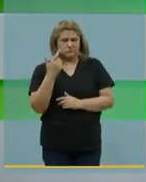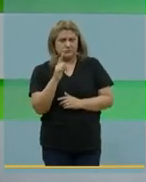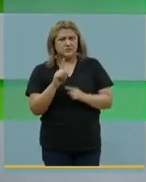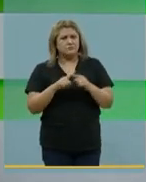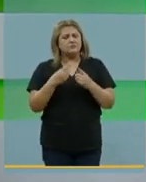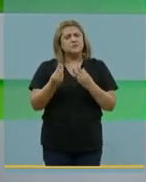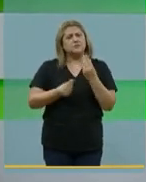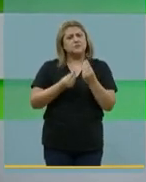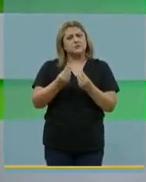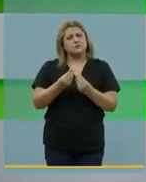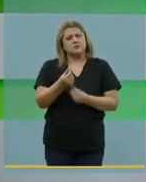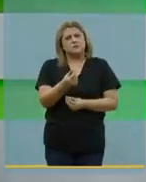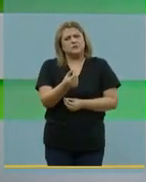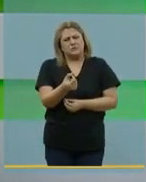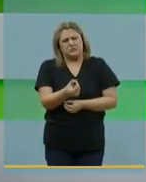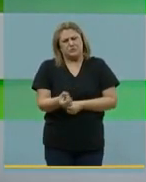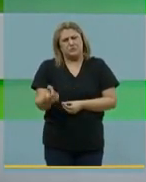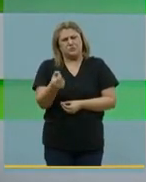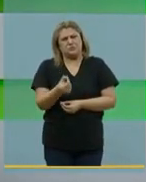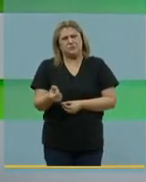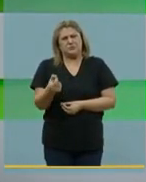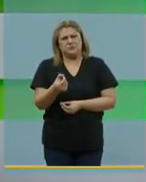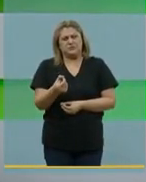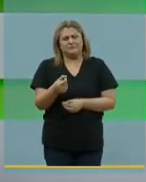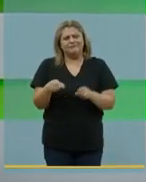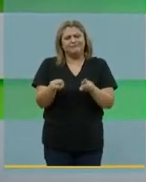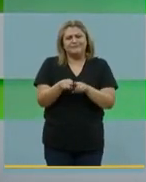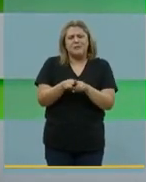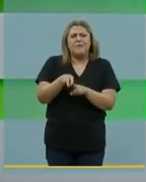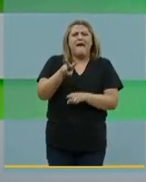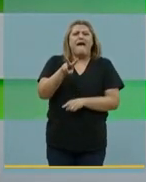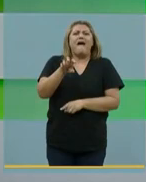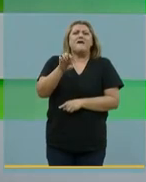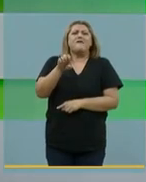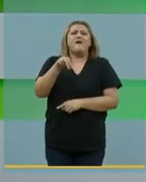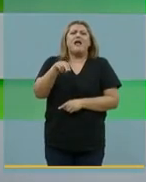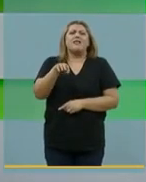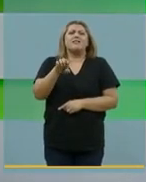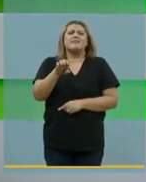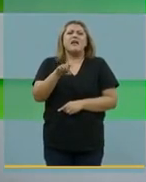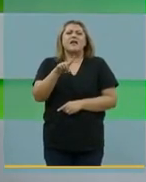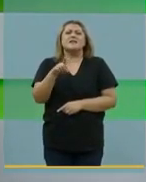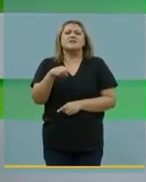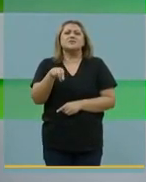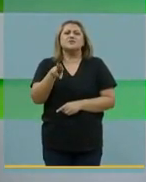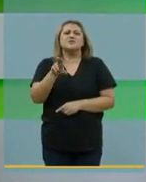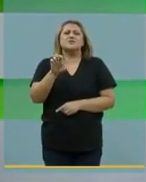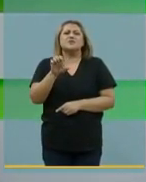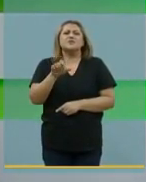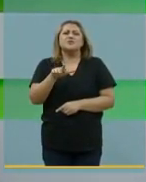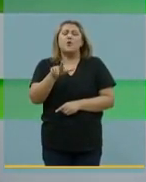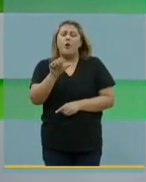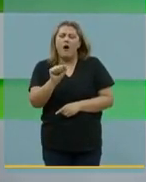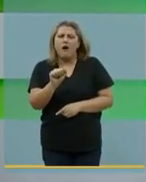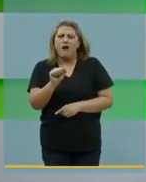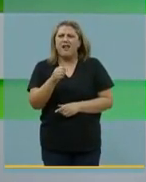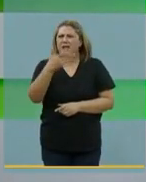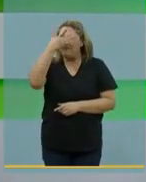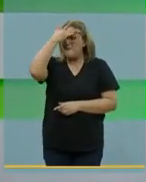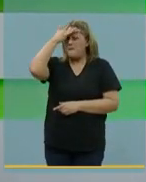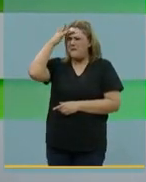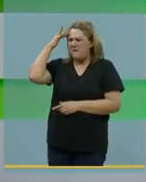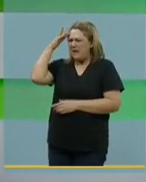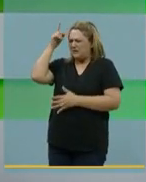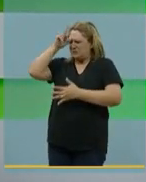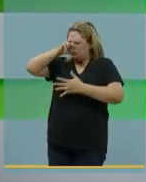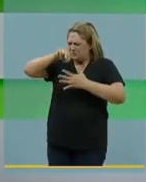moeda derretendo deixa a venezuela milhões de pessoas abandonando o país pela fome pela falta